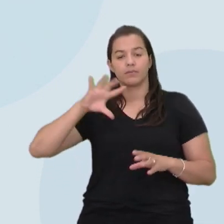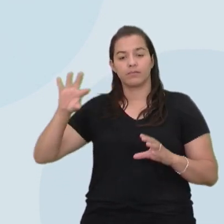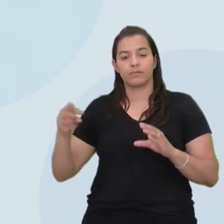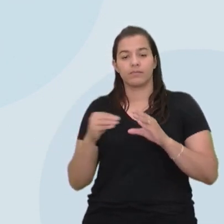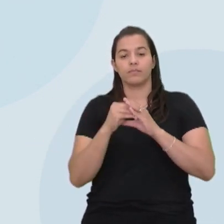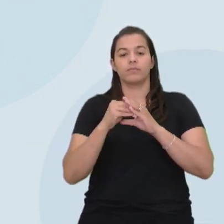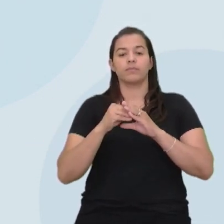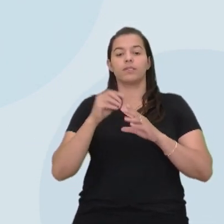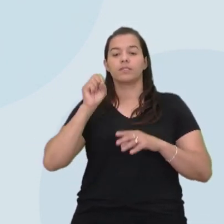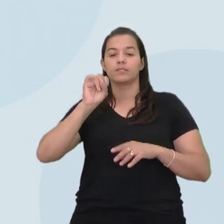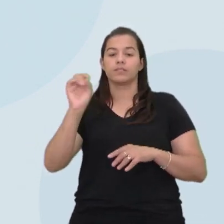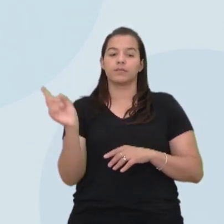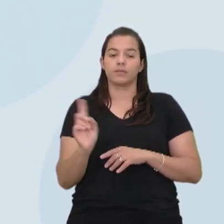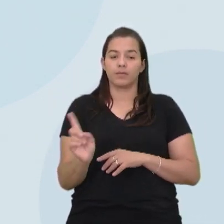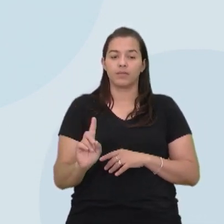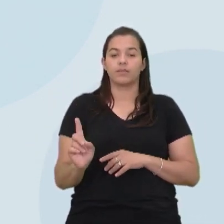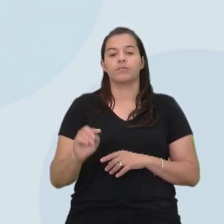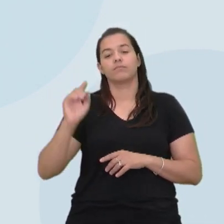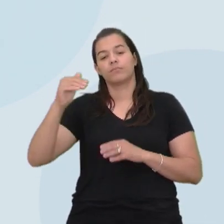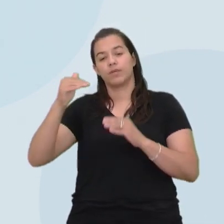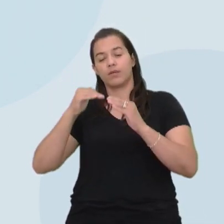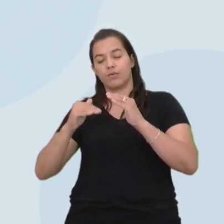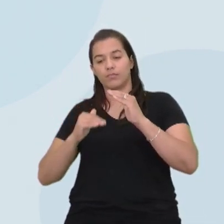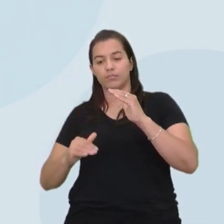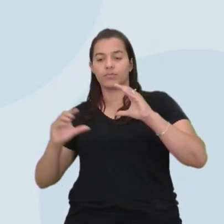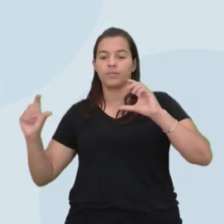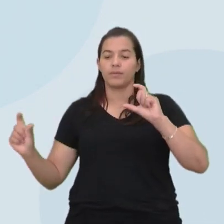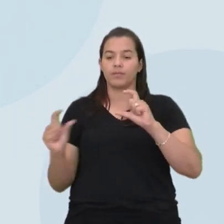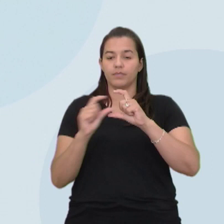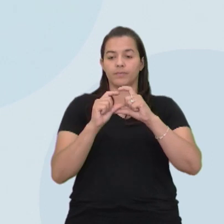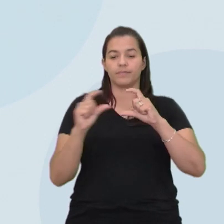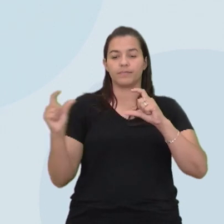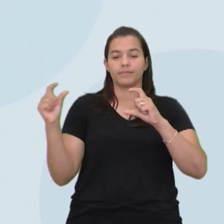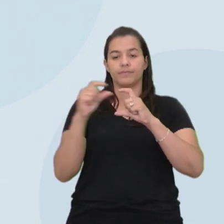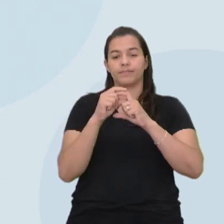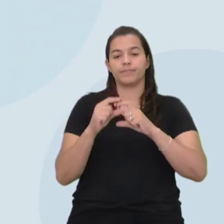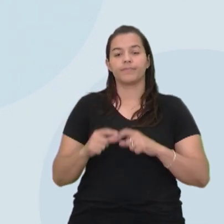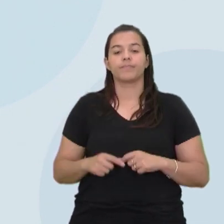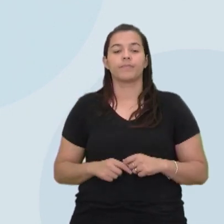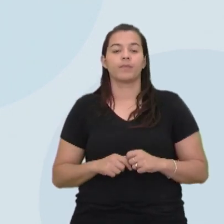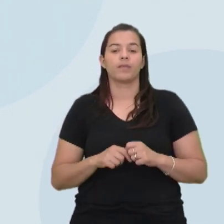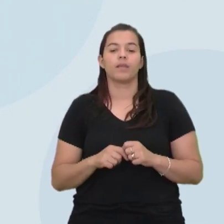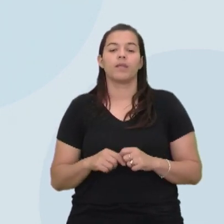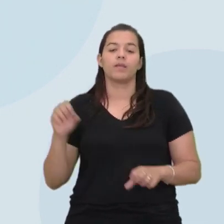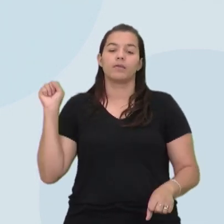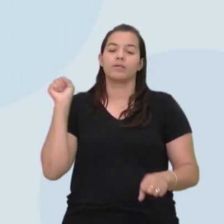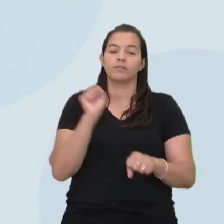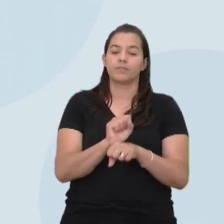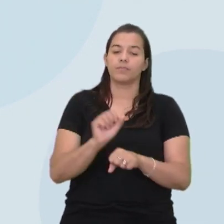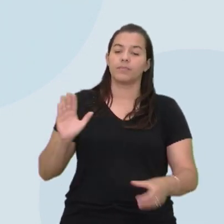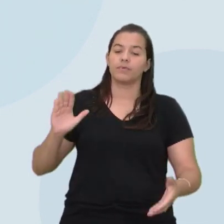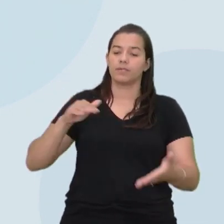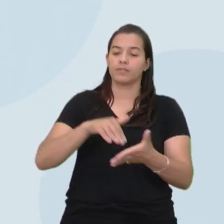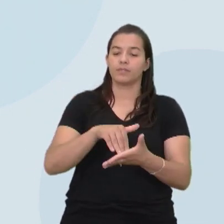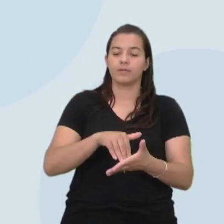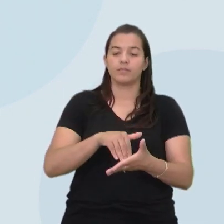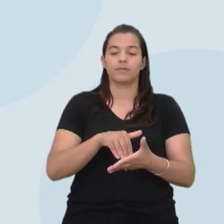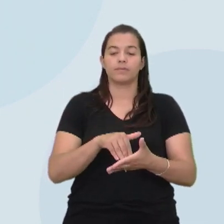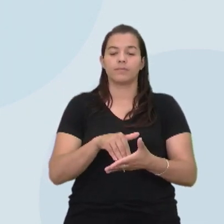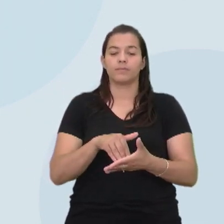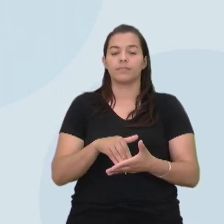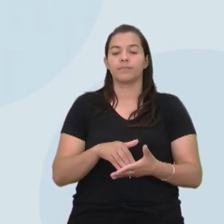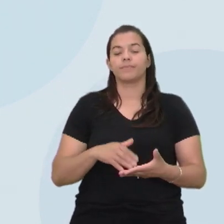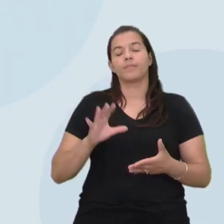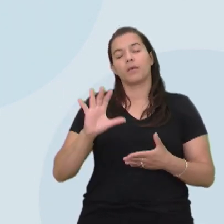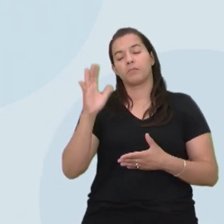se não, são aqueles condicionais que a gente usa aí na programação. Tem o espere até, e aí você coloca alguma coisa aqui, espere que